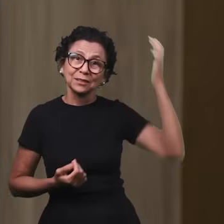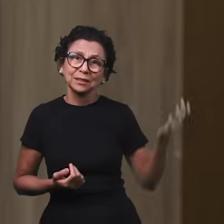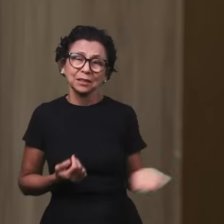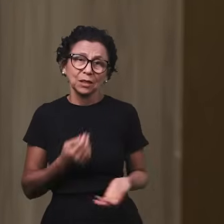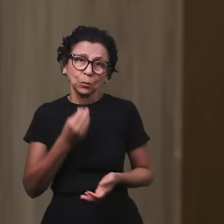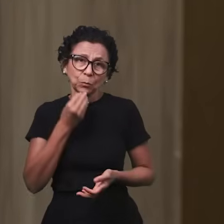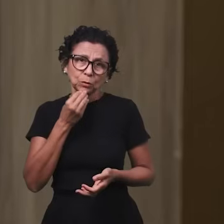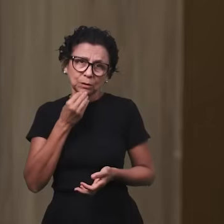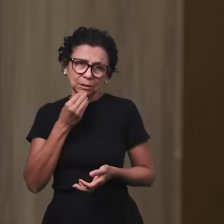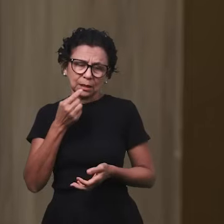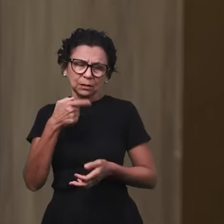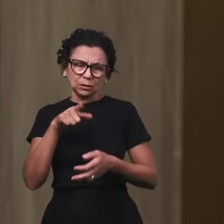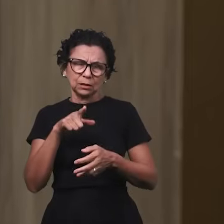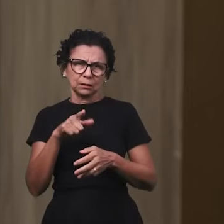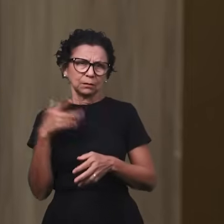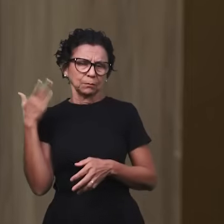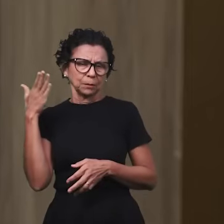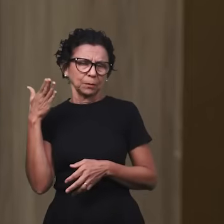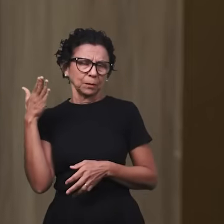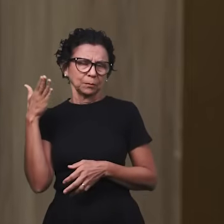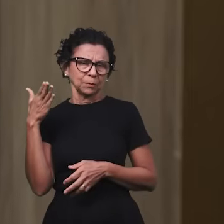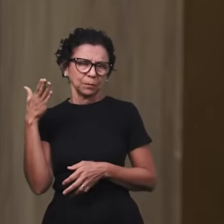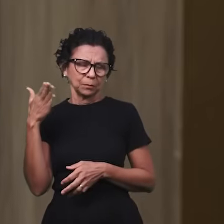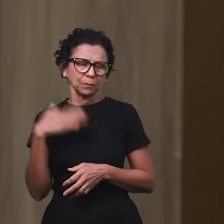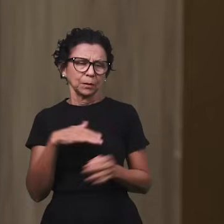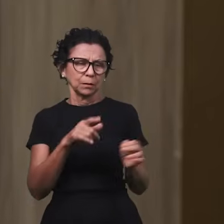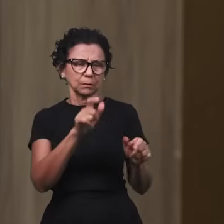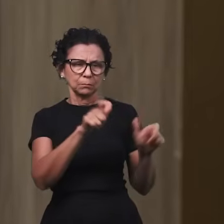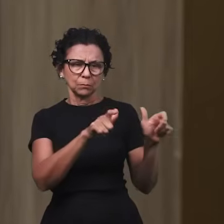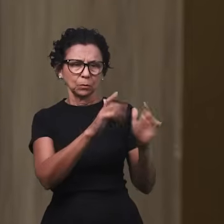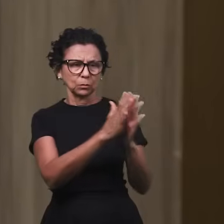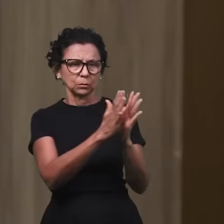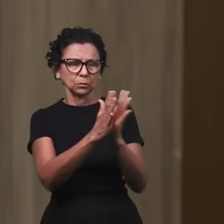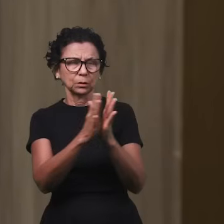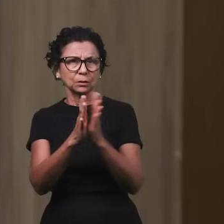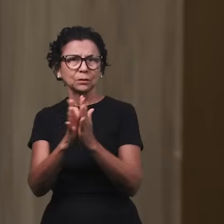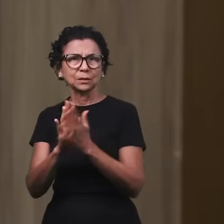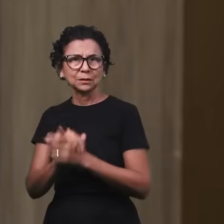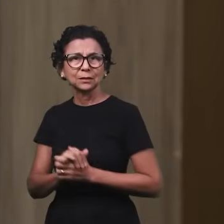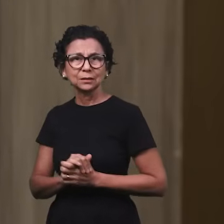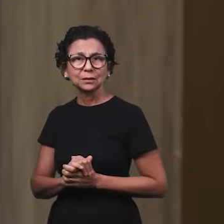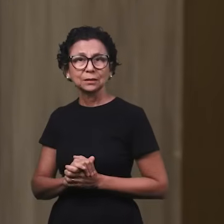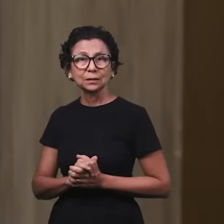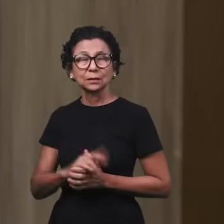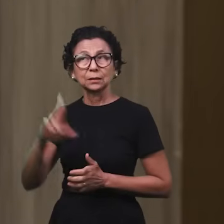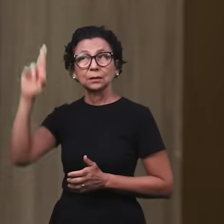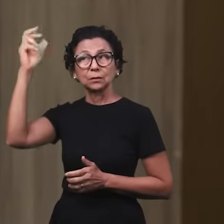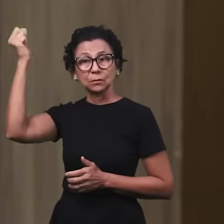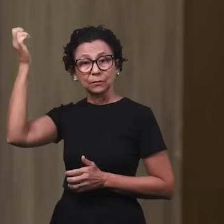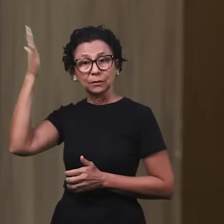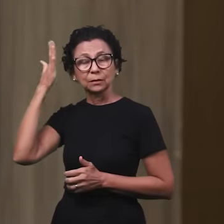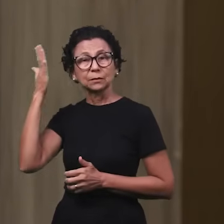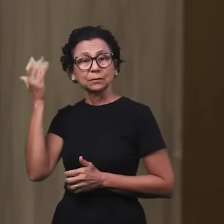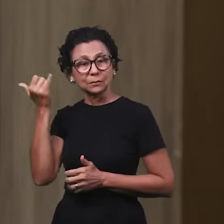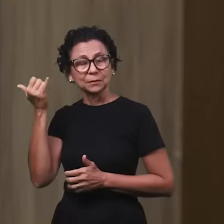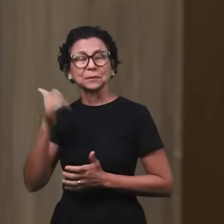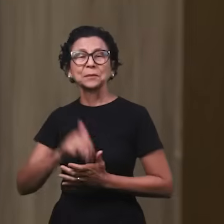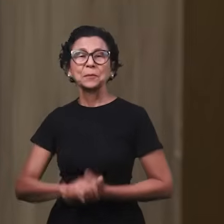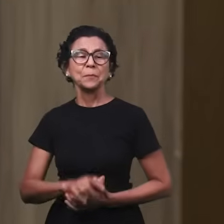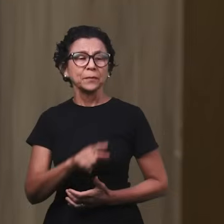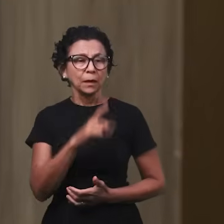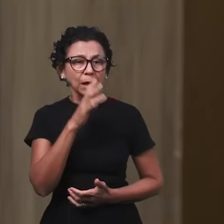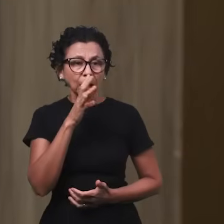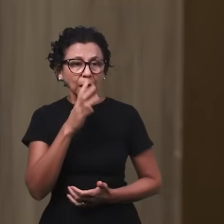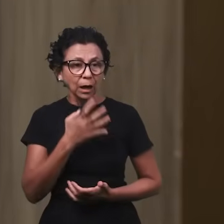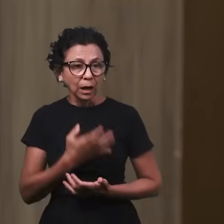seminário com eles, orando por eles, o senhor dando revelações. Foi um Pentecostes, porque eles ficaram maravilhados com isso. Eles viram o ensino